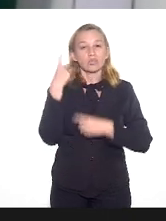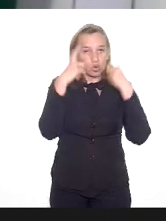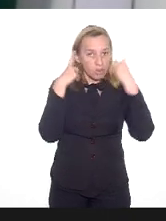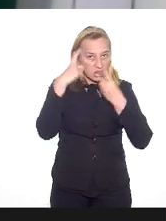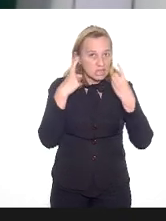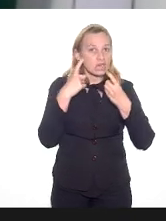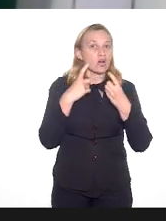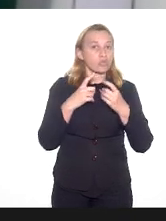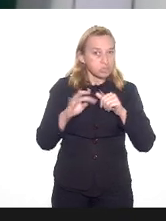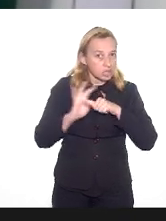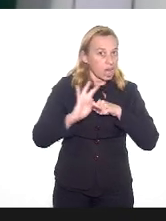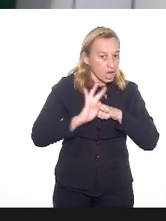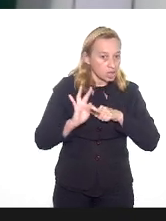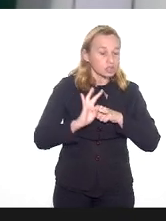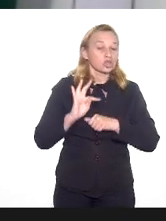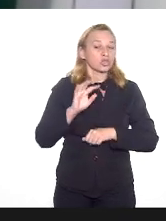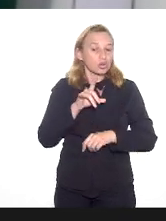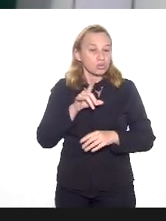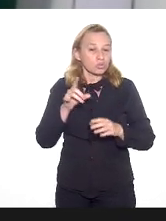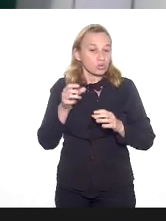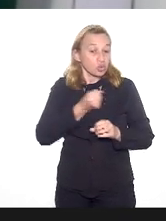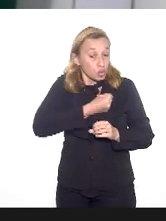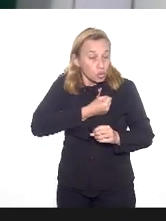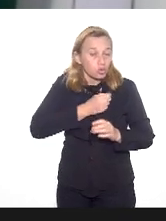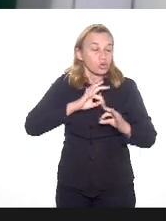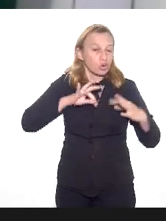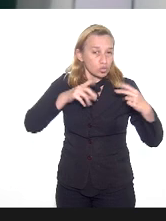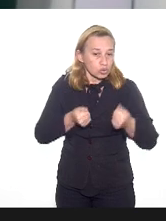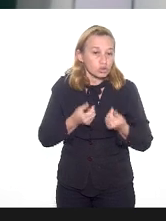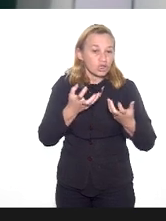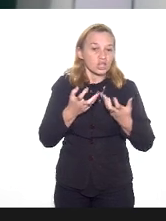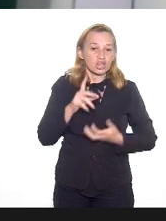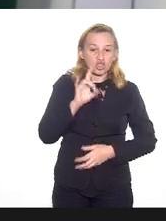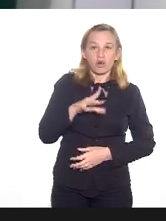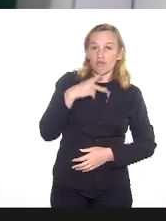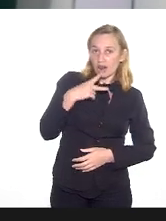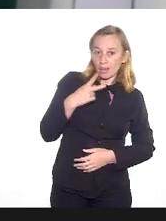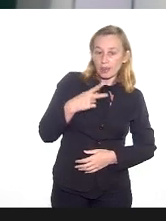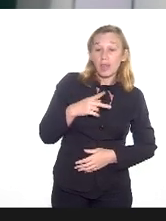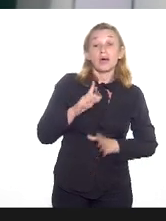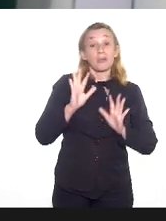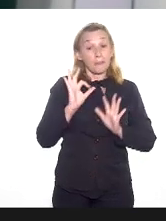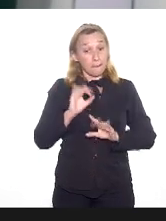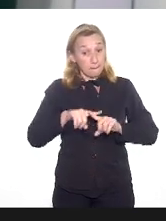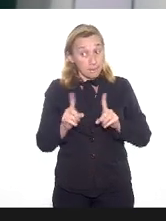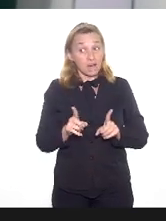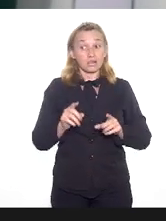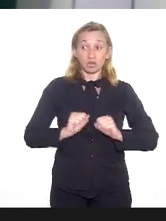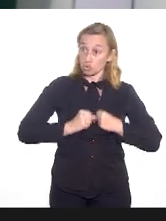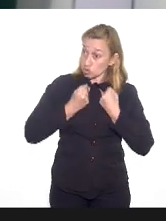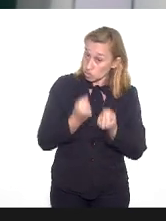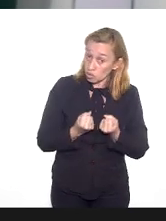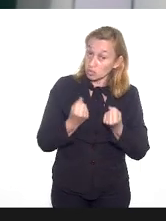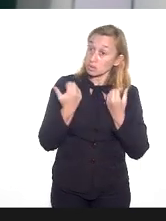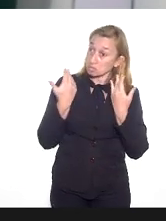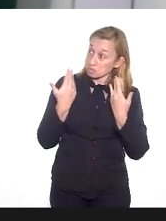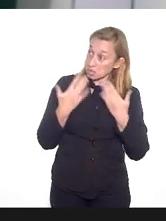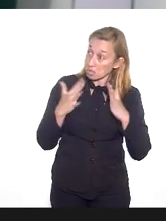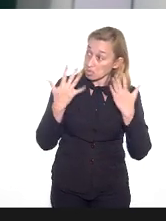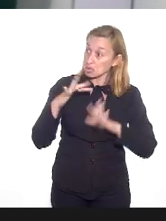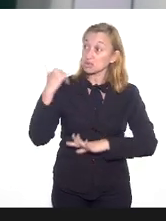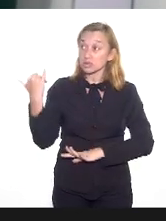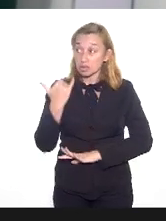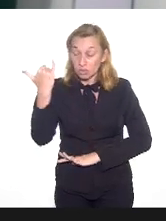preocupação técnica com dados, enfim. Então, eu queria fazer só essa ponderação, mas ressalto o seu esforço, eu considero importante,